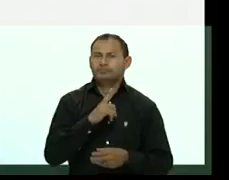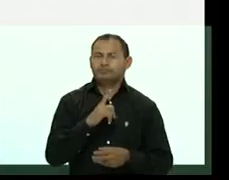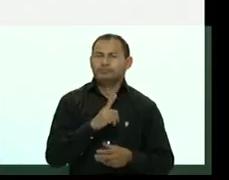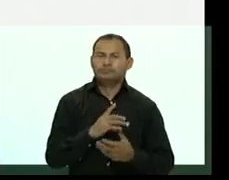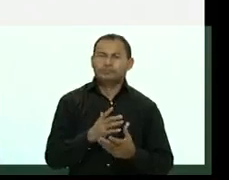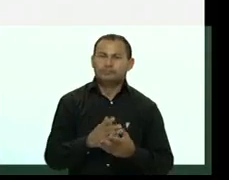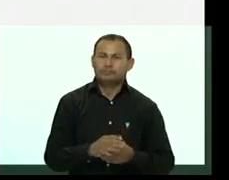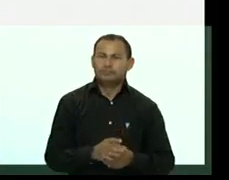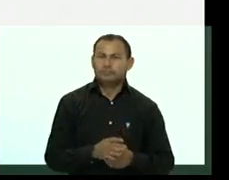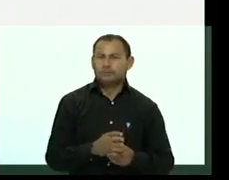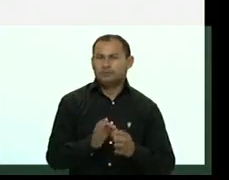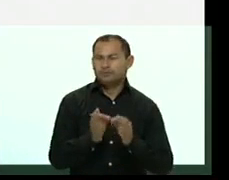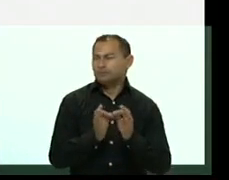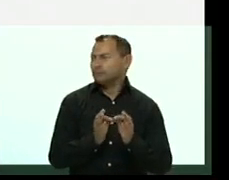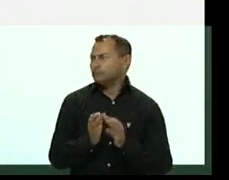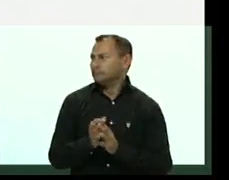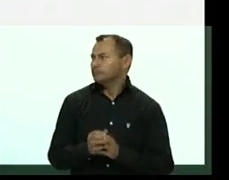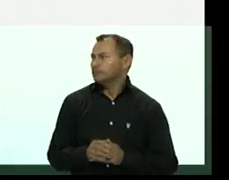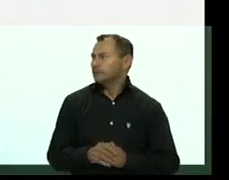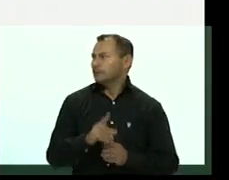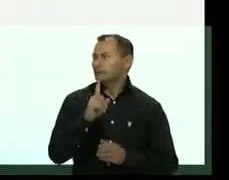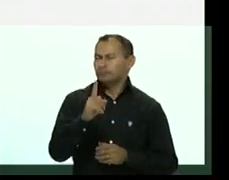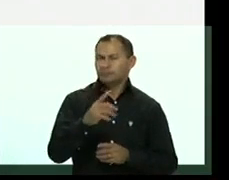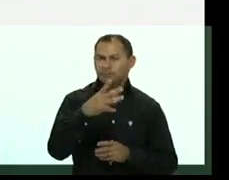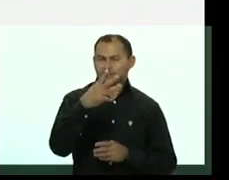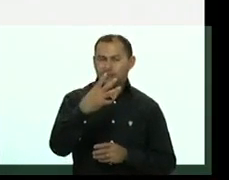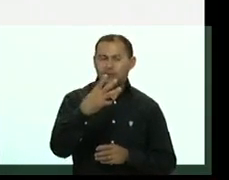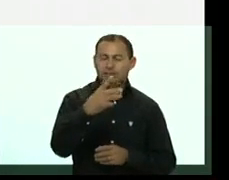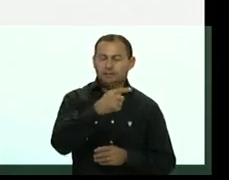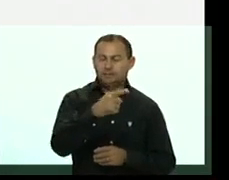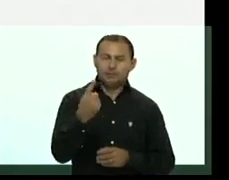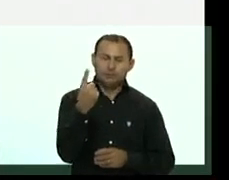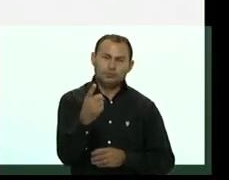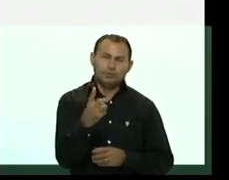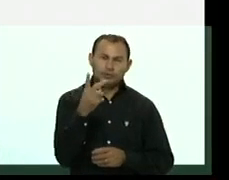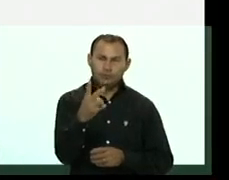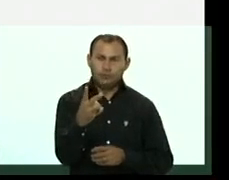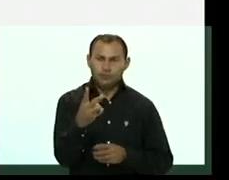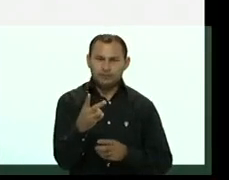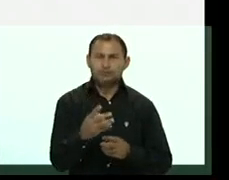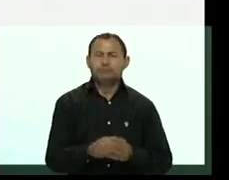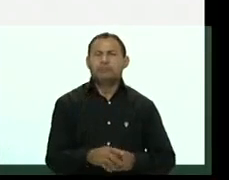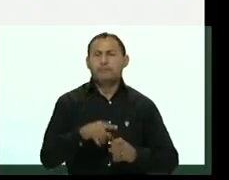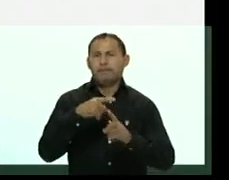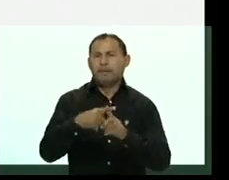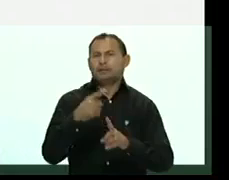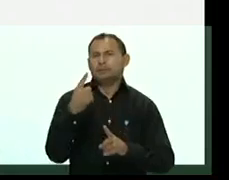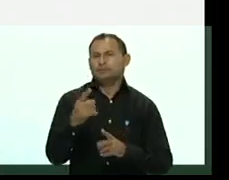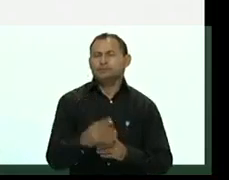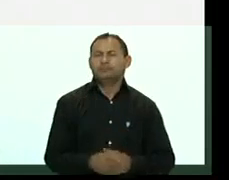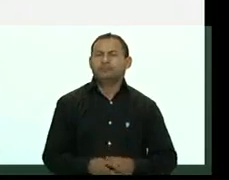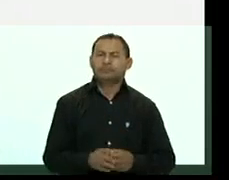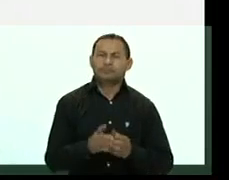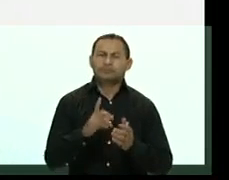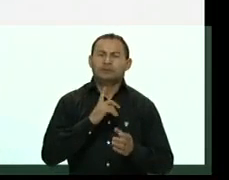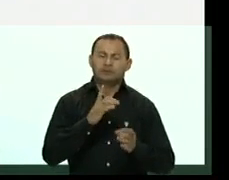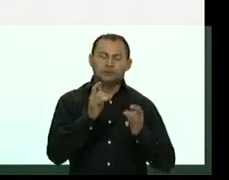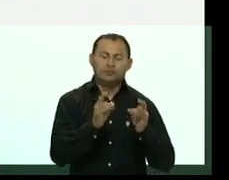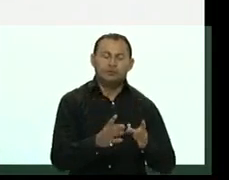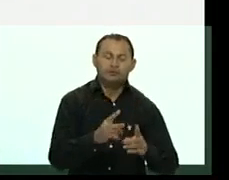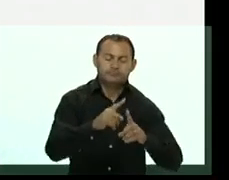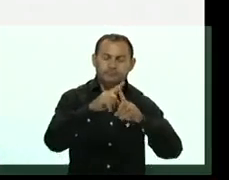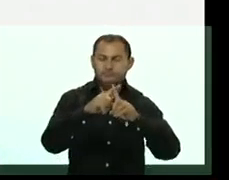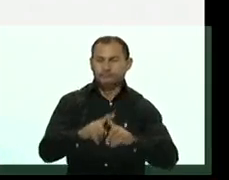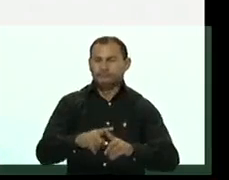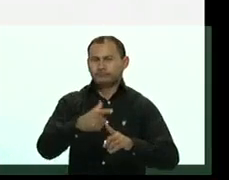ter, só arrumando aqui, perdão, 1, tá? Então, 3 menos 1 vai ficar 2, mais 1. Restando, então,